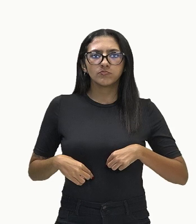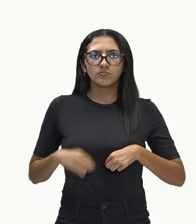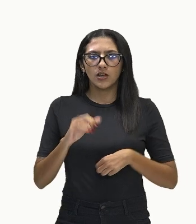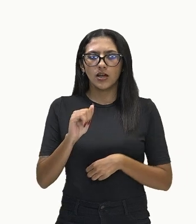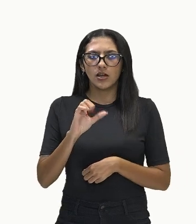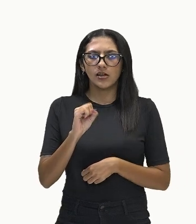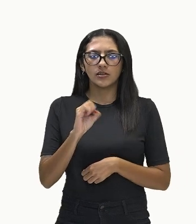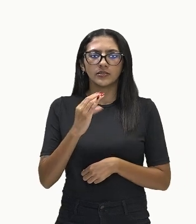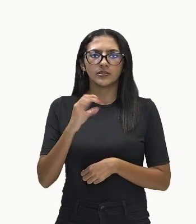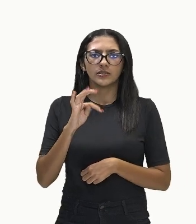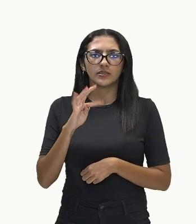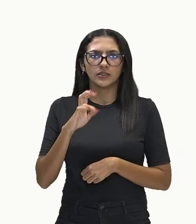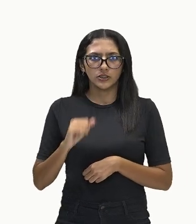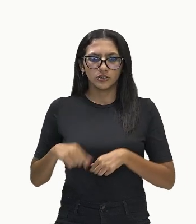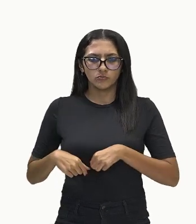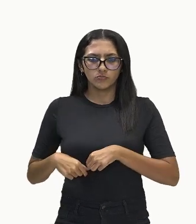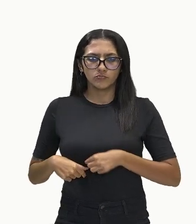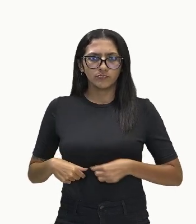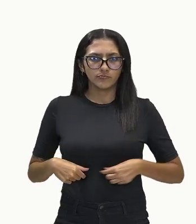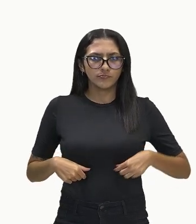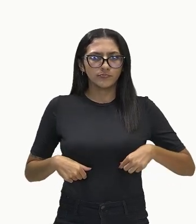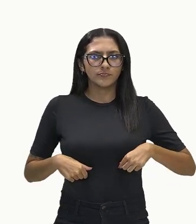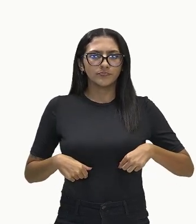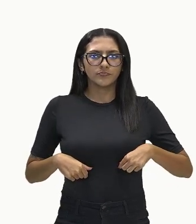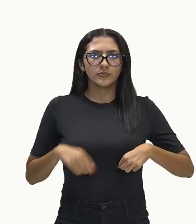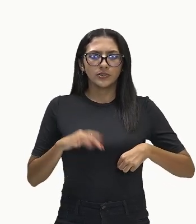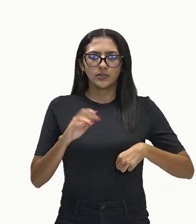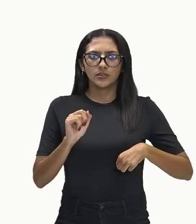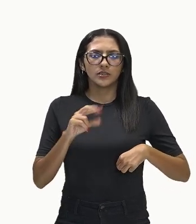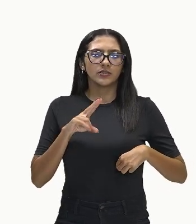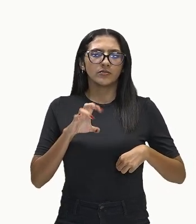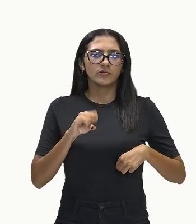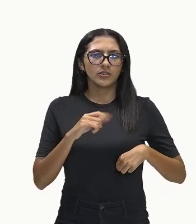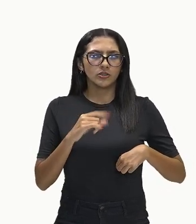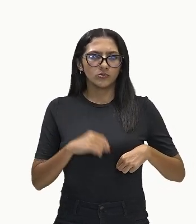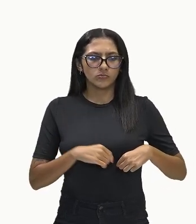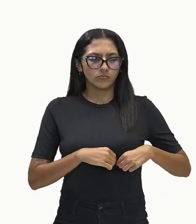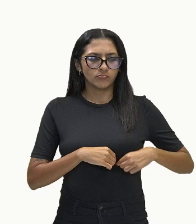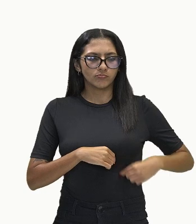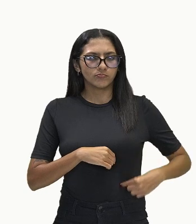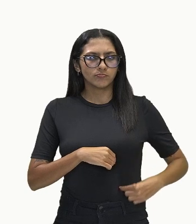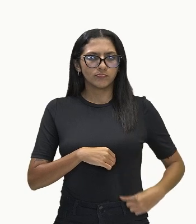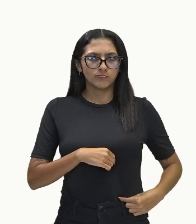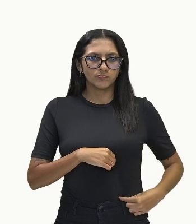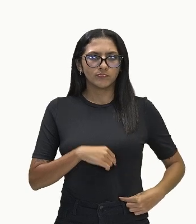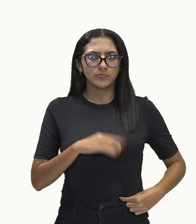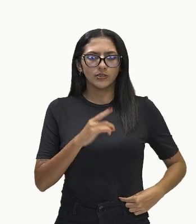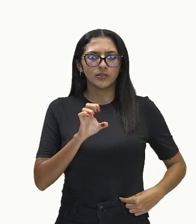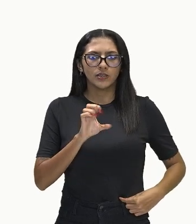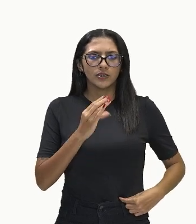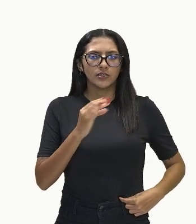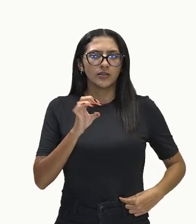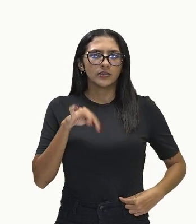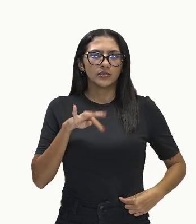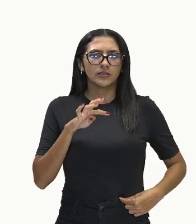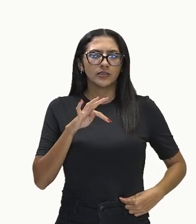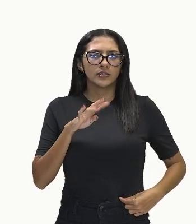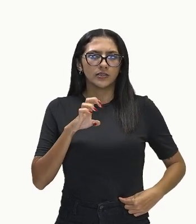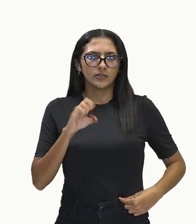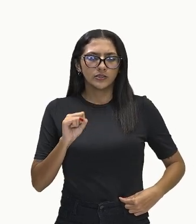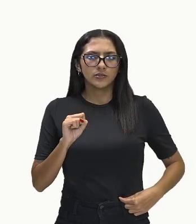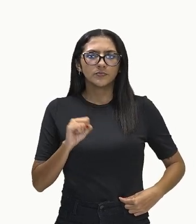ascendente, o colo transverso, o colo descendente e o